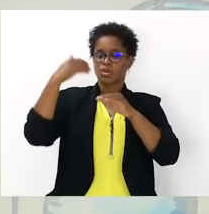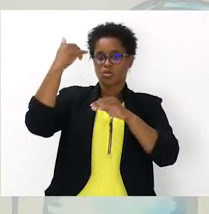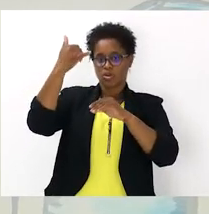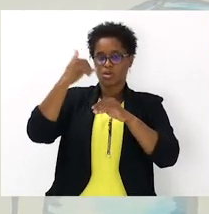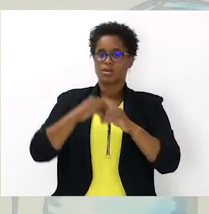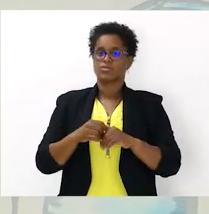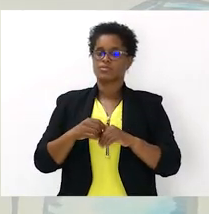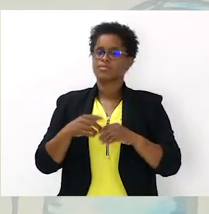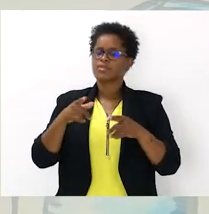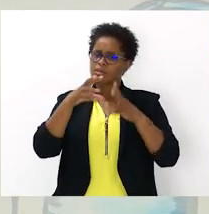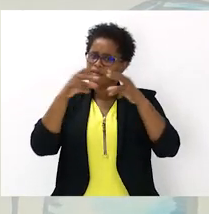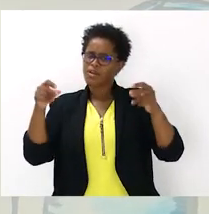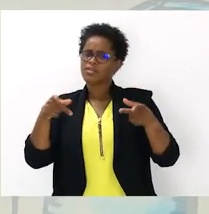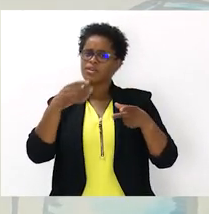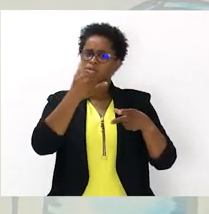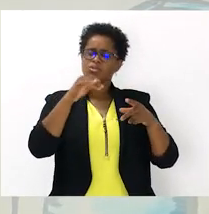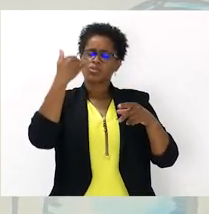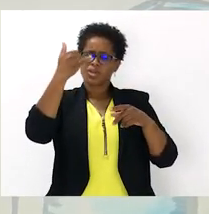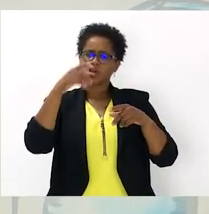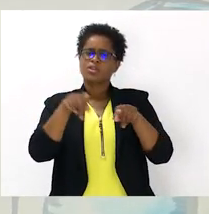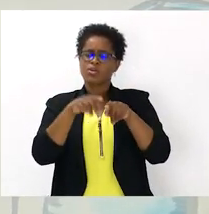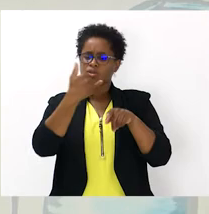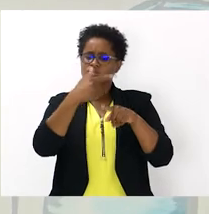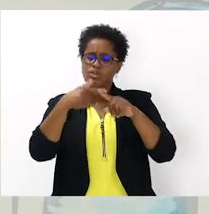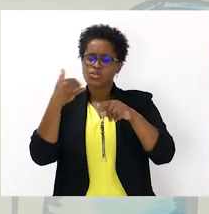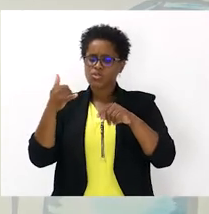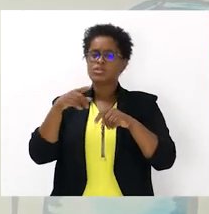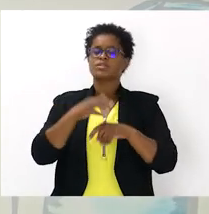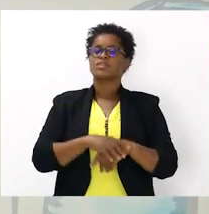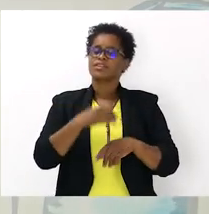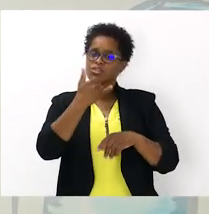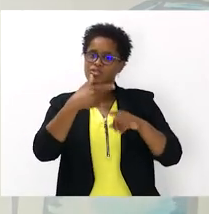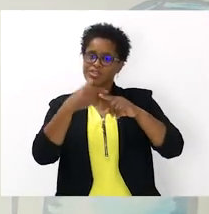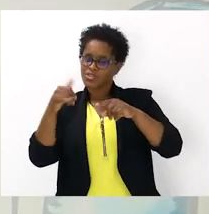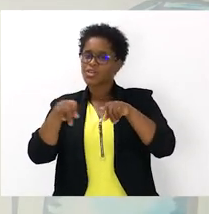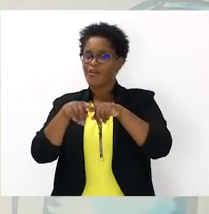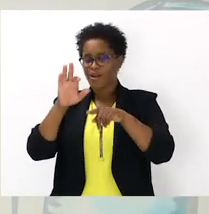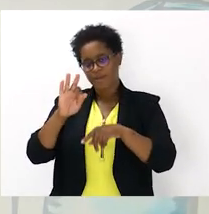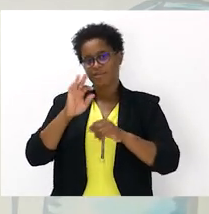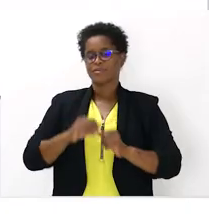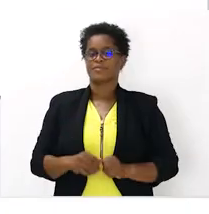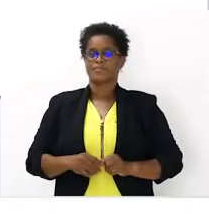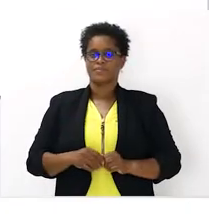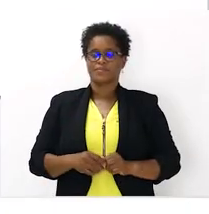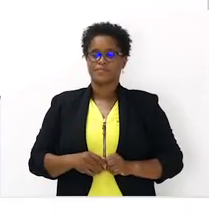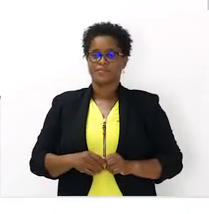Pela definição, 2 ao quadrado é 2 vezes 2. E 2 vezes 2 é igual a 4.